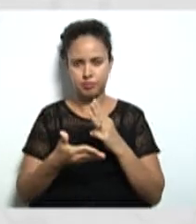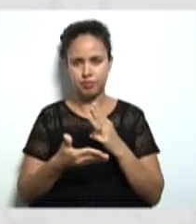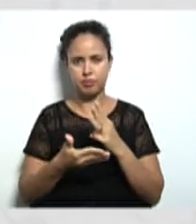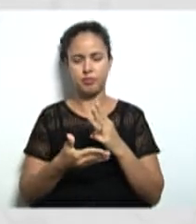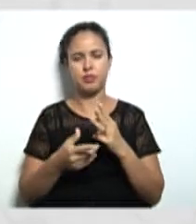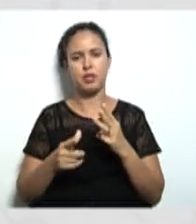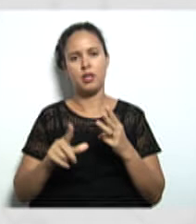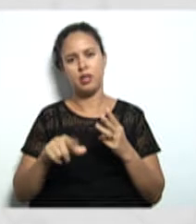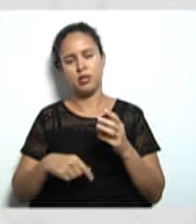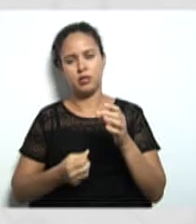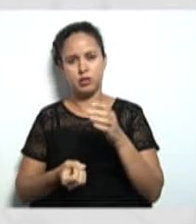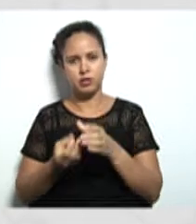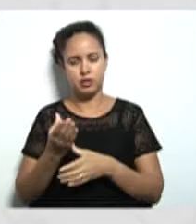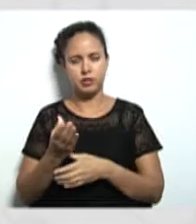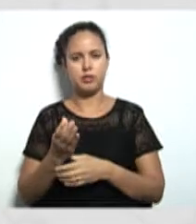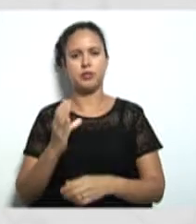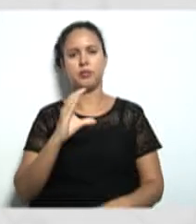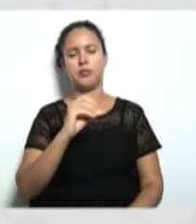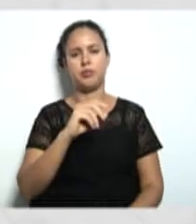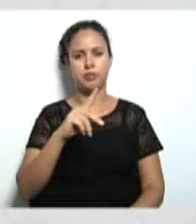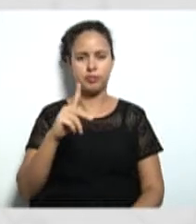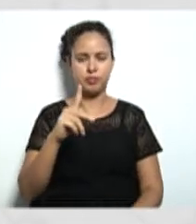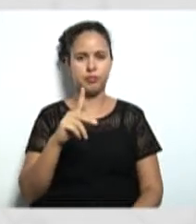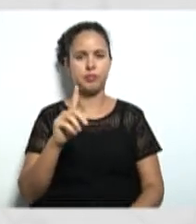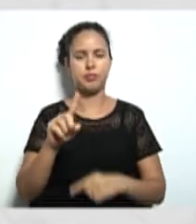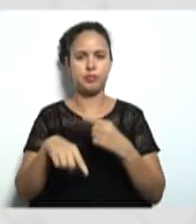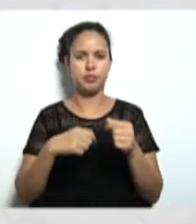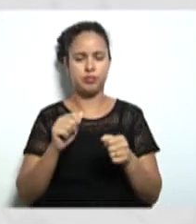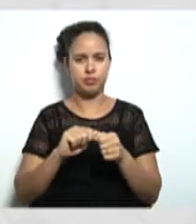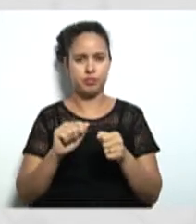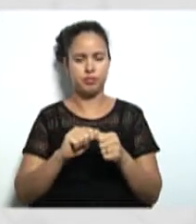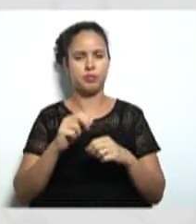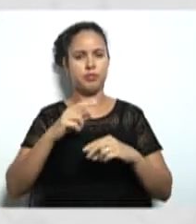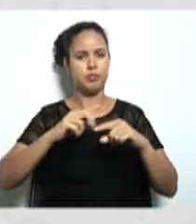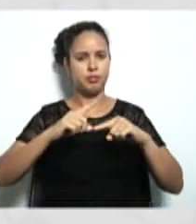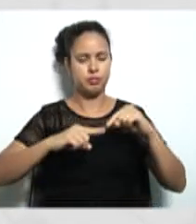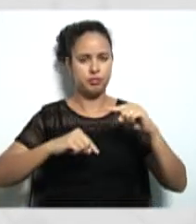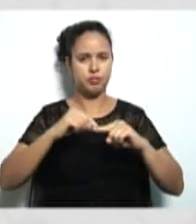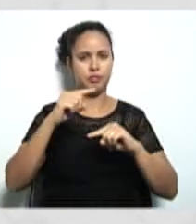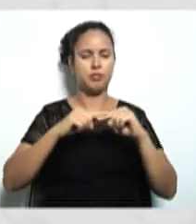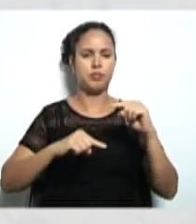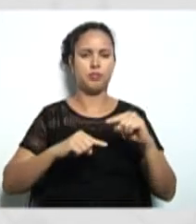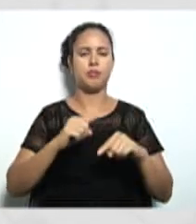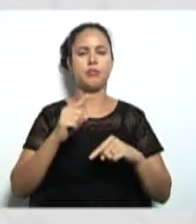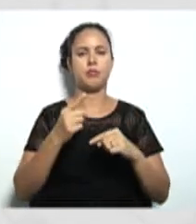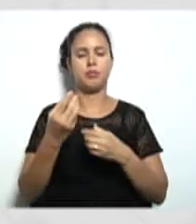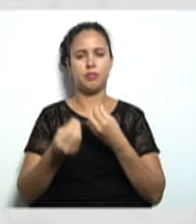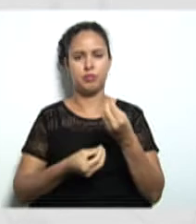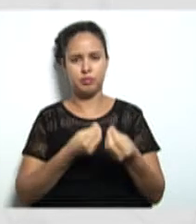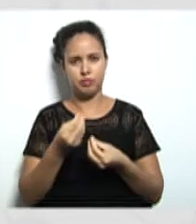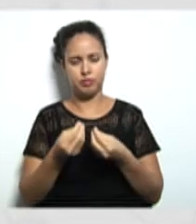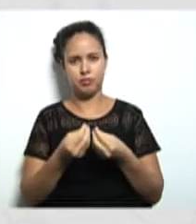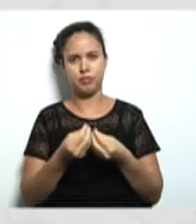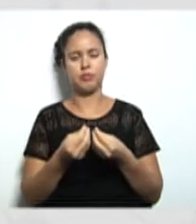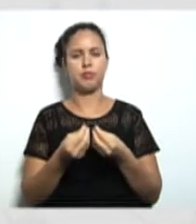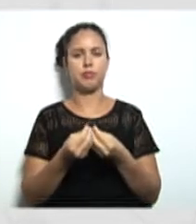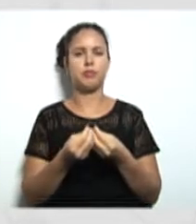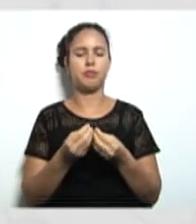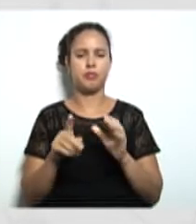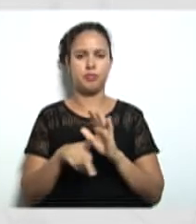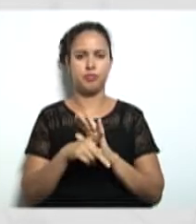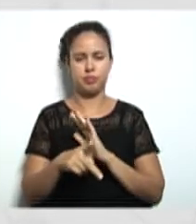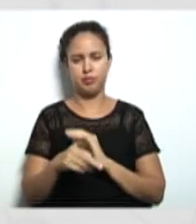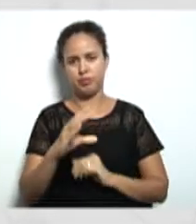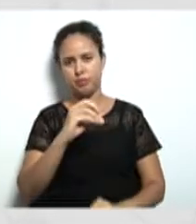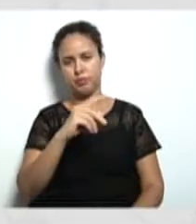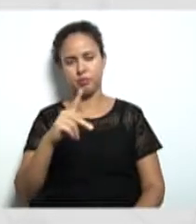estão criando a cooperativa, vão construir instrumentos do funcionamento da cooperativa e depois vocês vão destituir essa cooperativa, né?